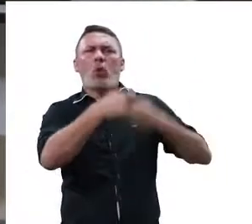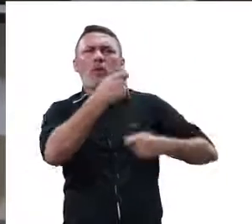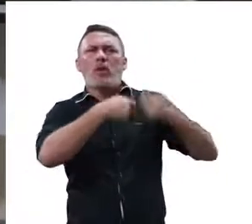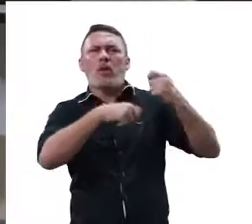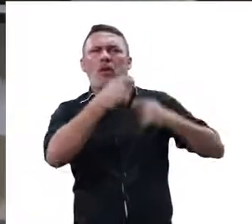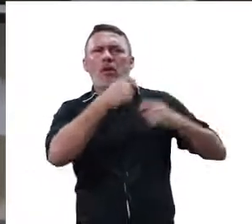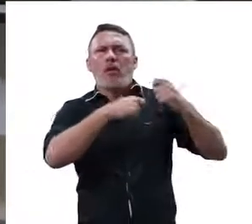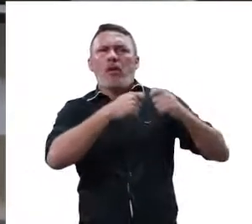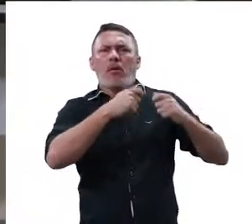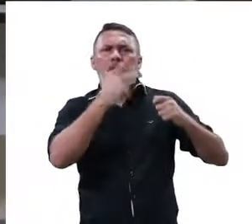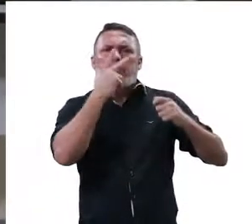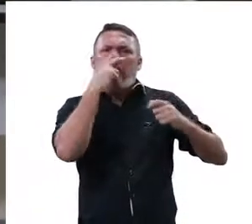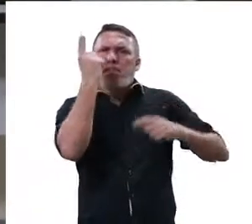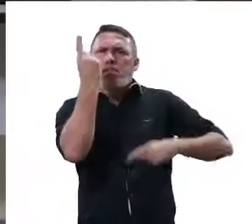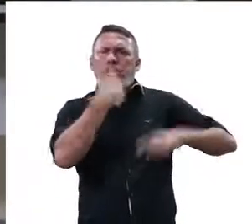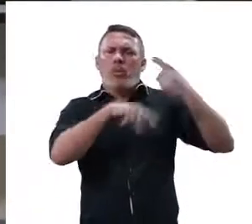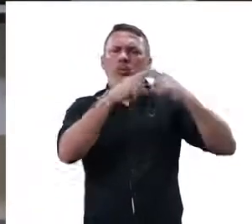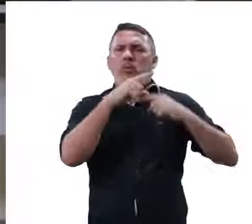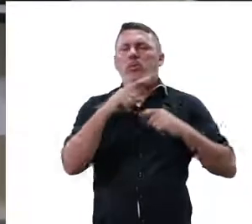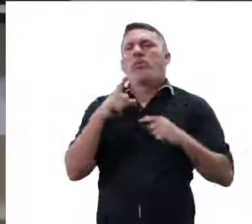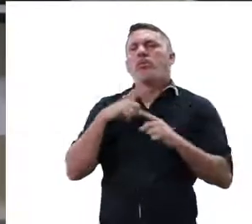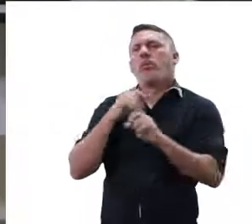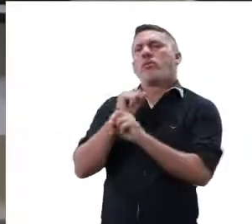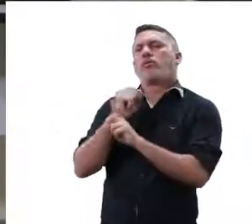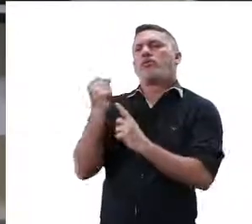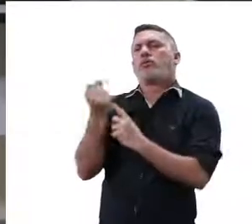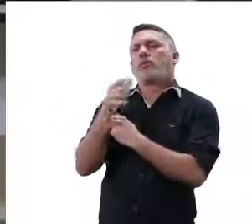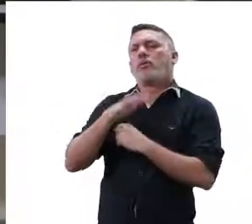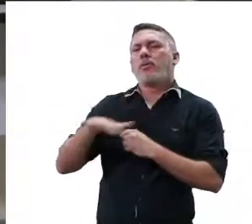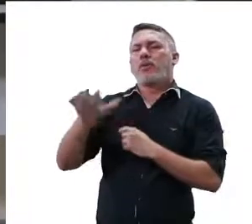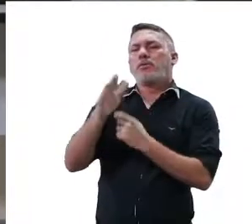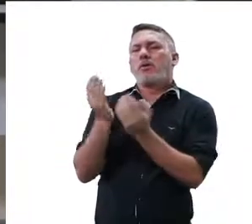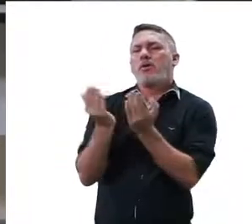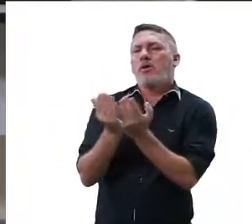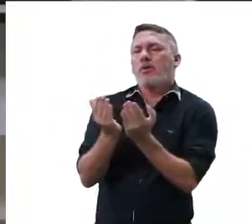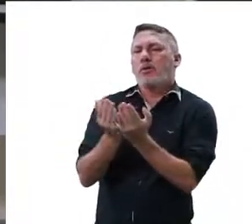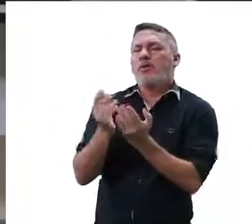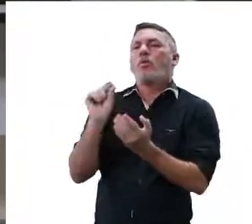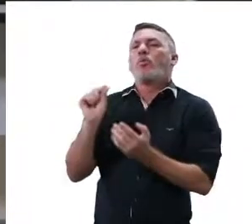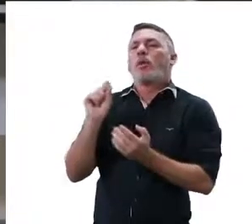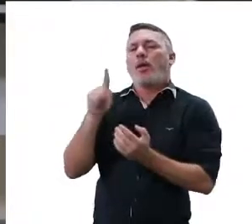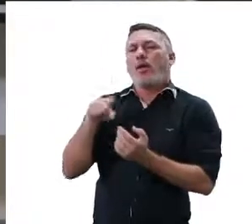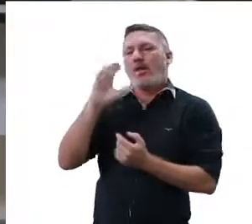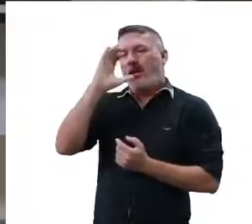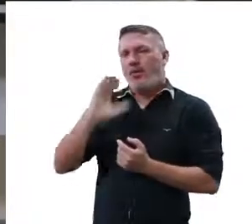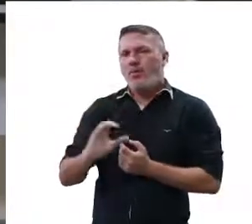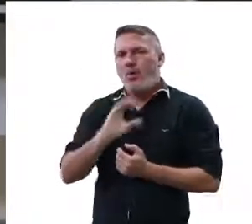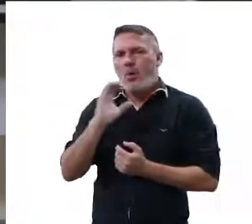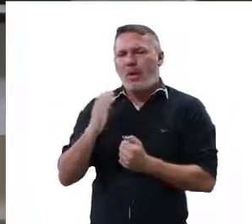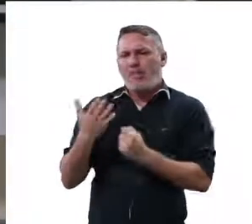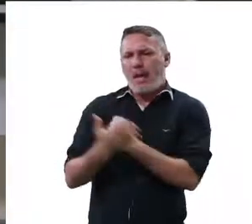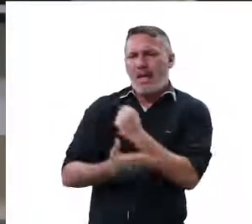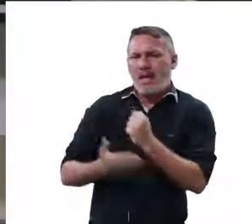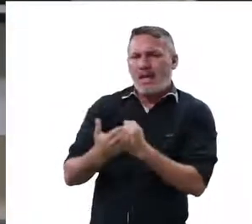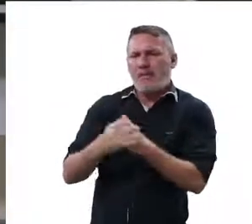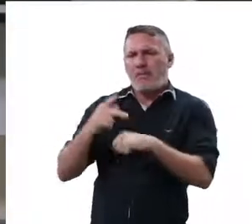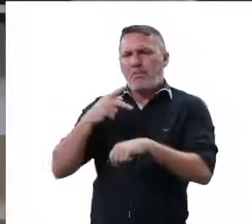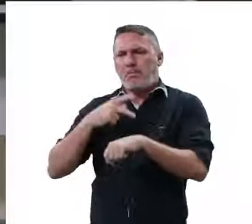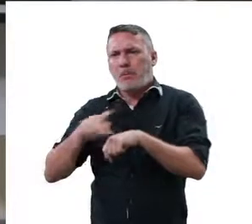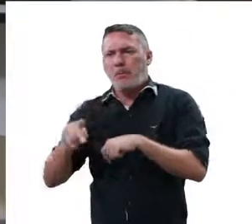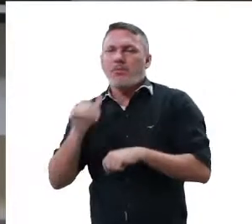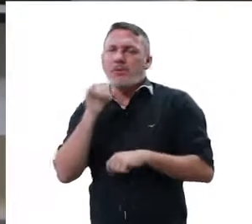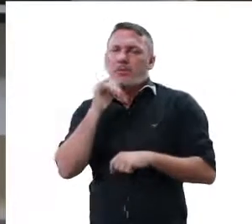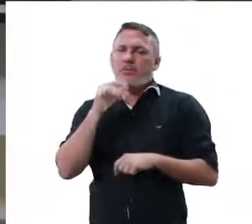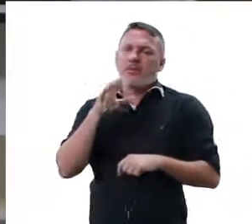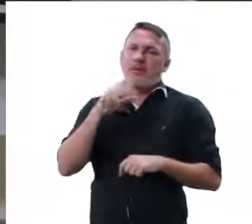economicamente, ao passo que aquelas sociedades de base católica, apostólica, romana, como Portugal e